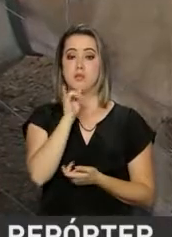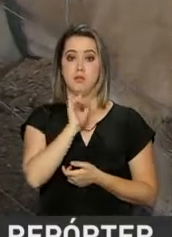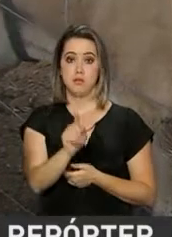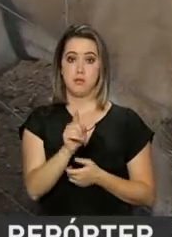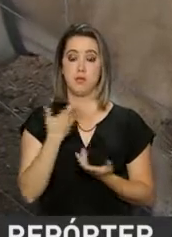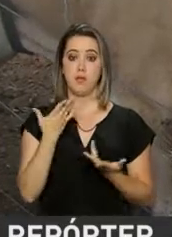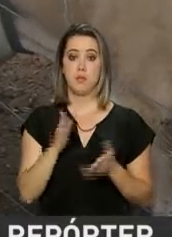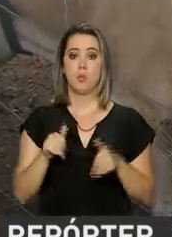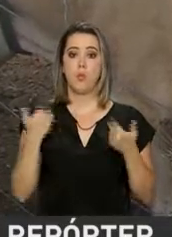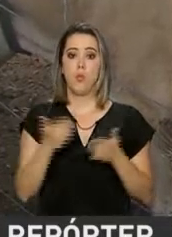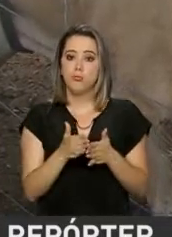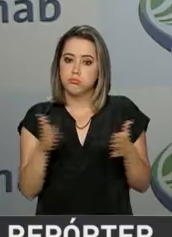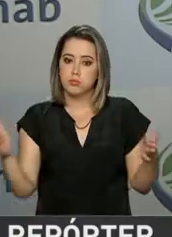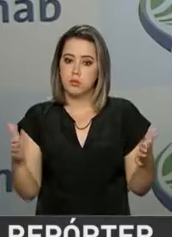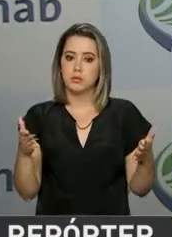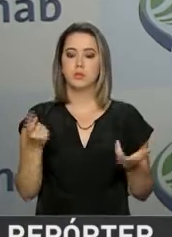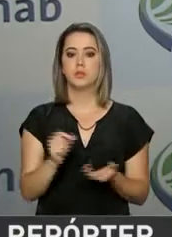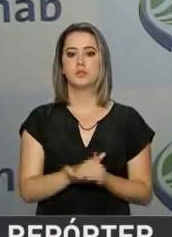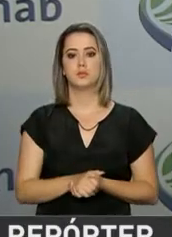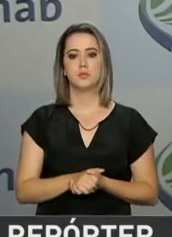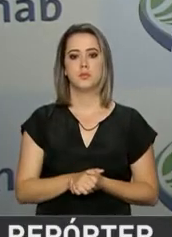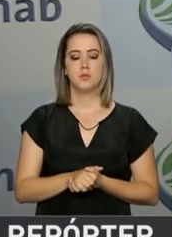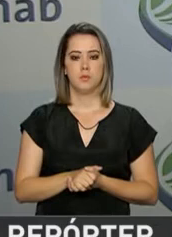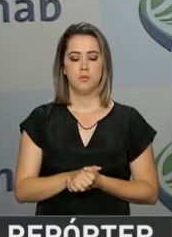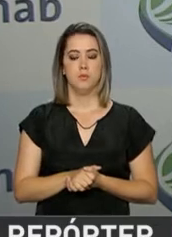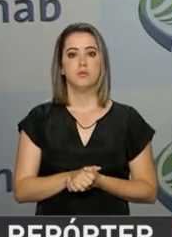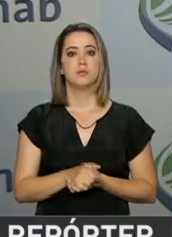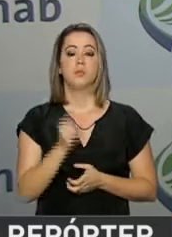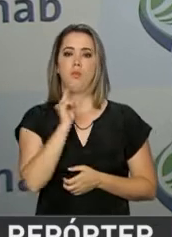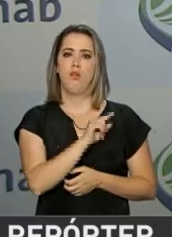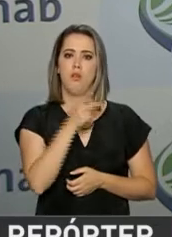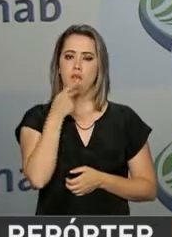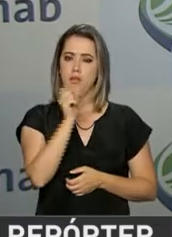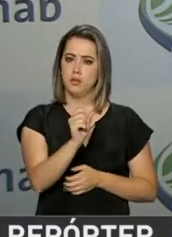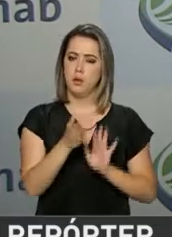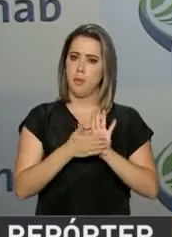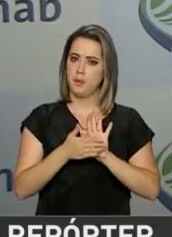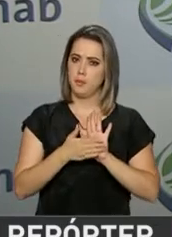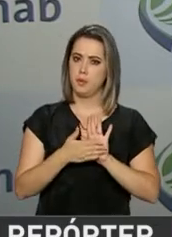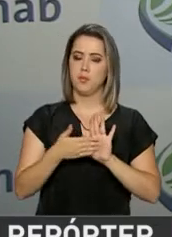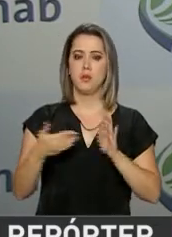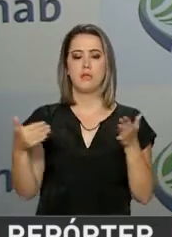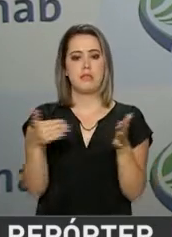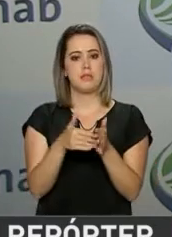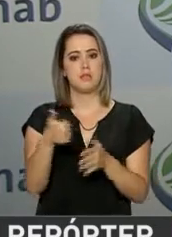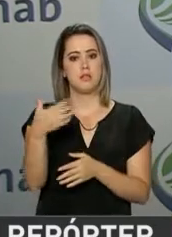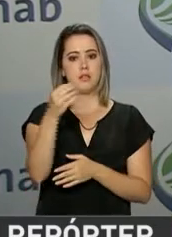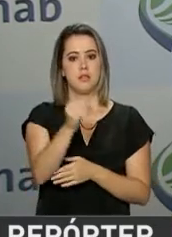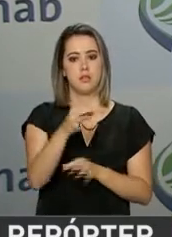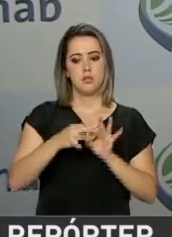limite de tamanho da propriedade foi proposta uma alteração é de 4 para até dez módulos